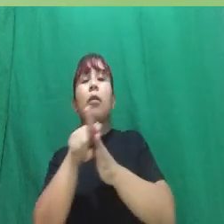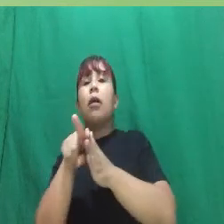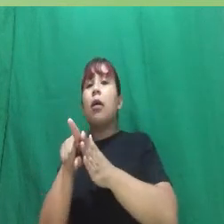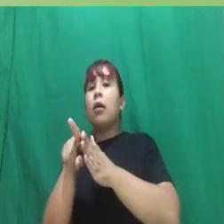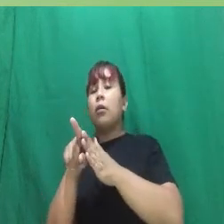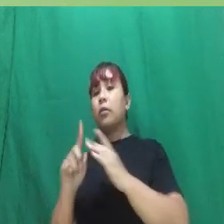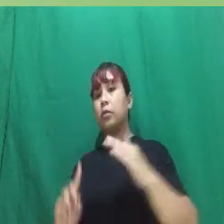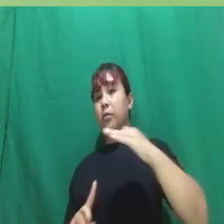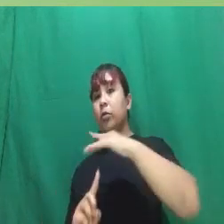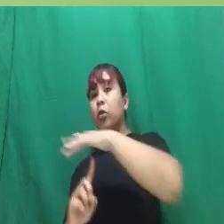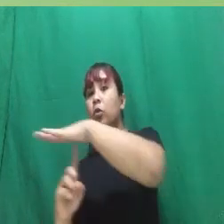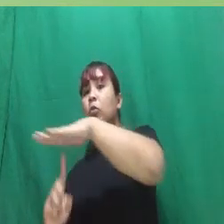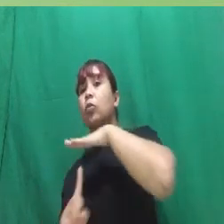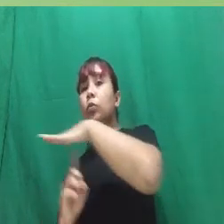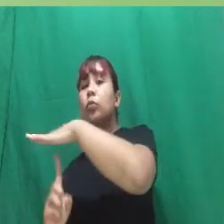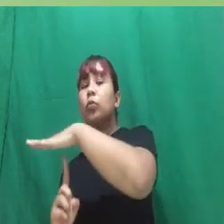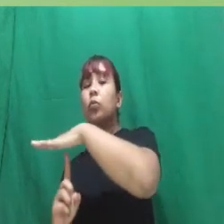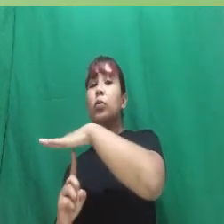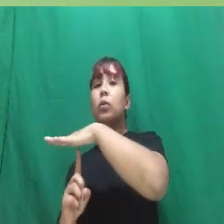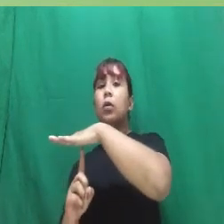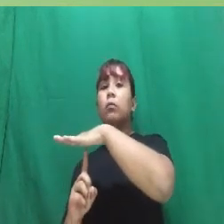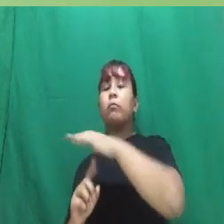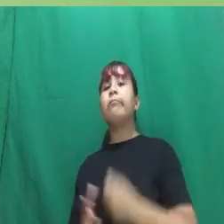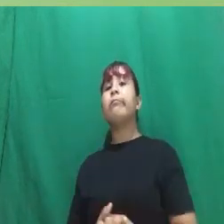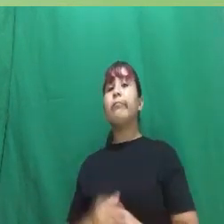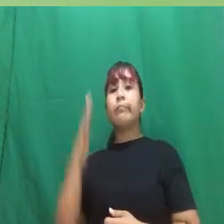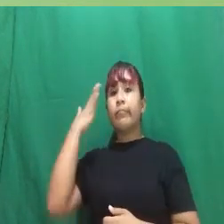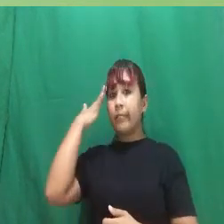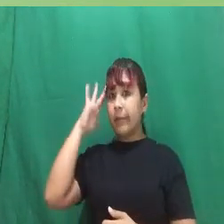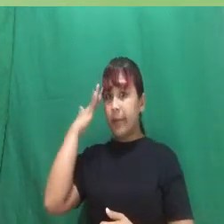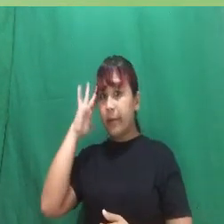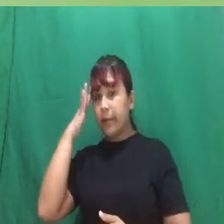da branquitude. Essa questão